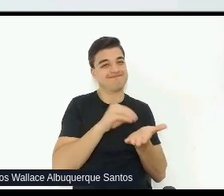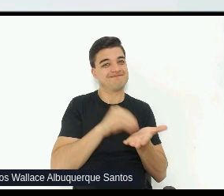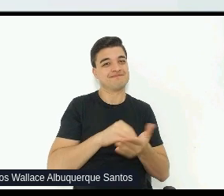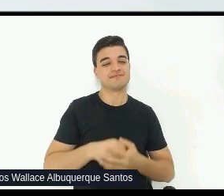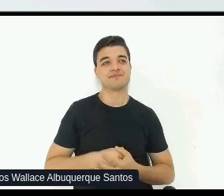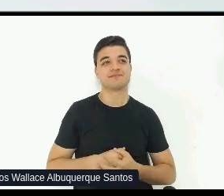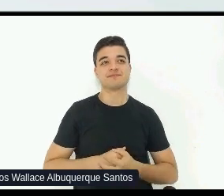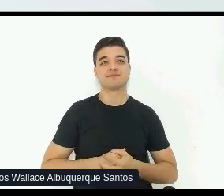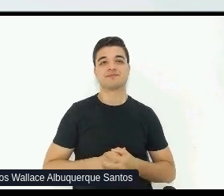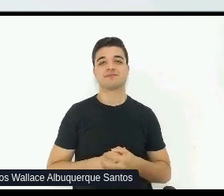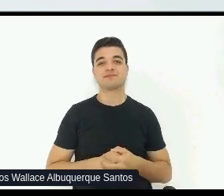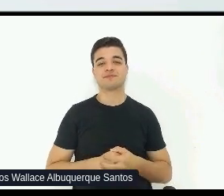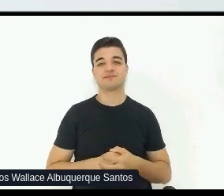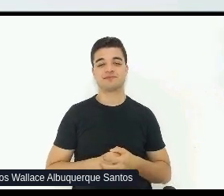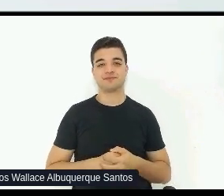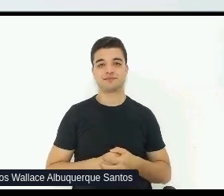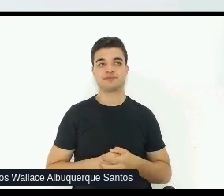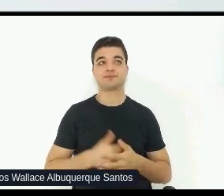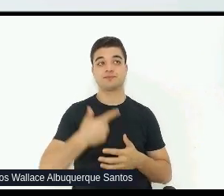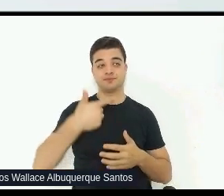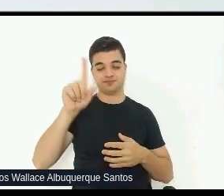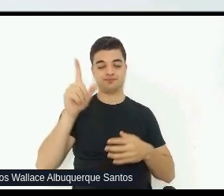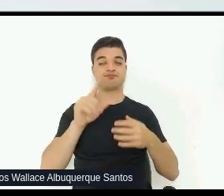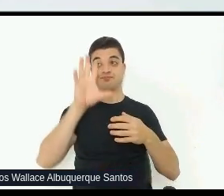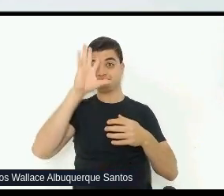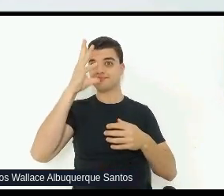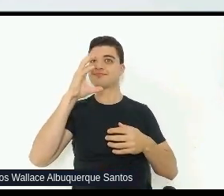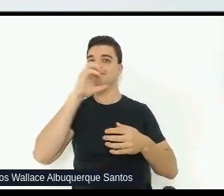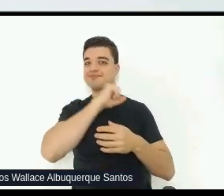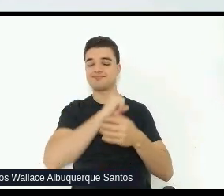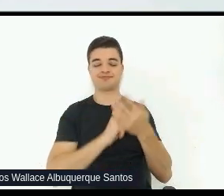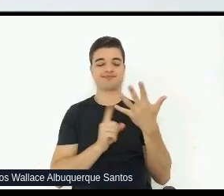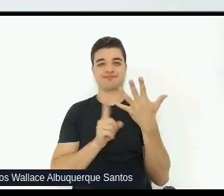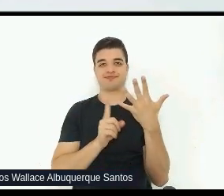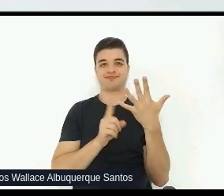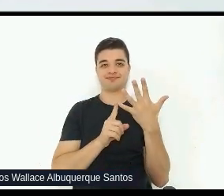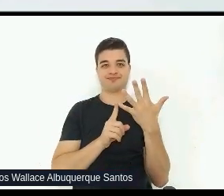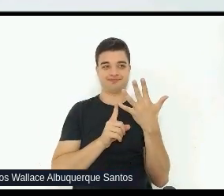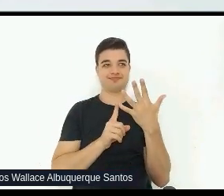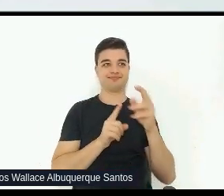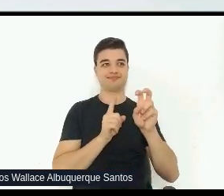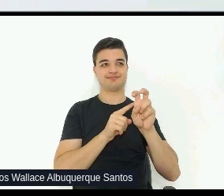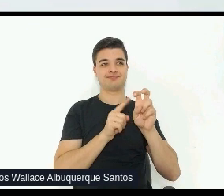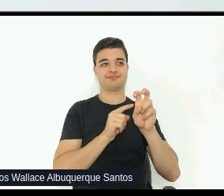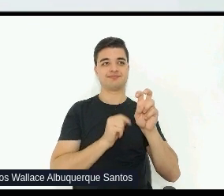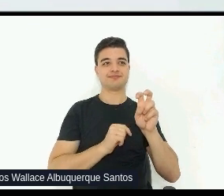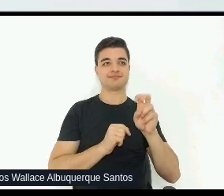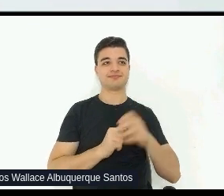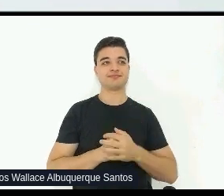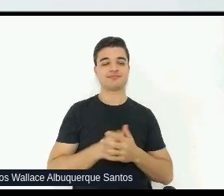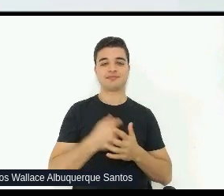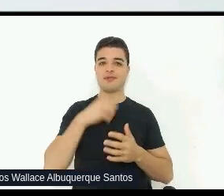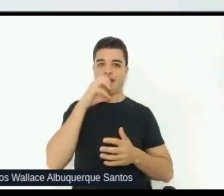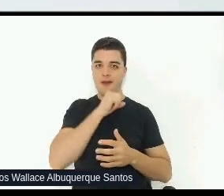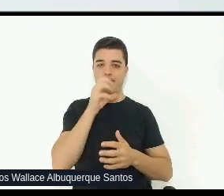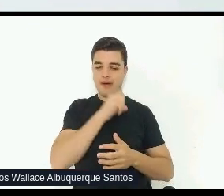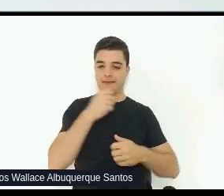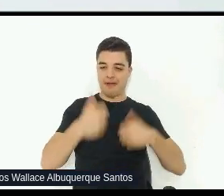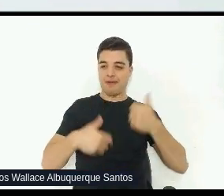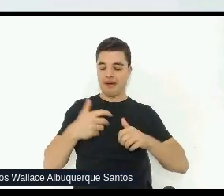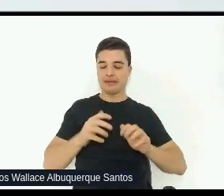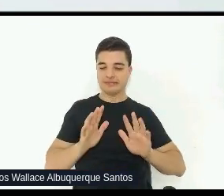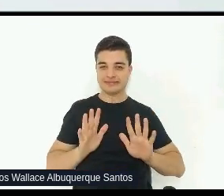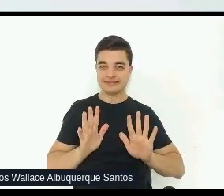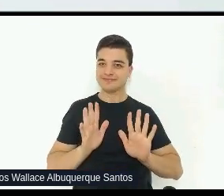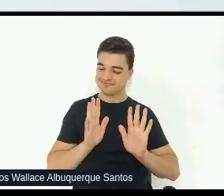Contraste e legibilidade, a nossa quinta heurística, eu estou indo super rápido, eu nem sei como é que eu estou conseguindo, mas vamos lá.